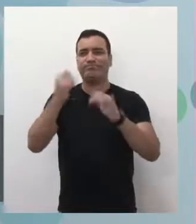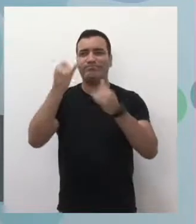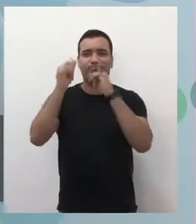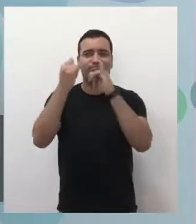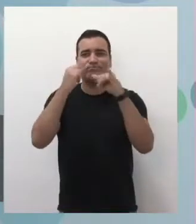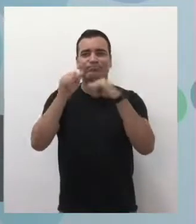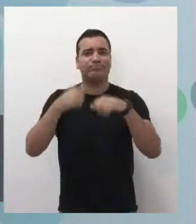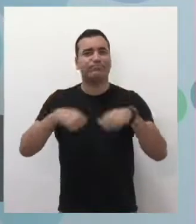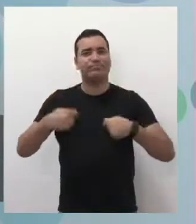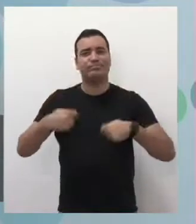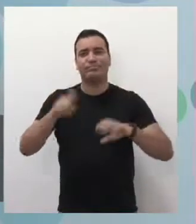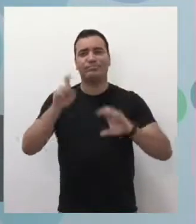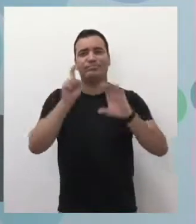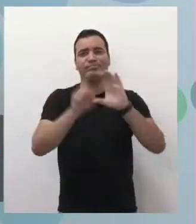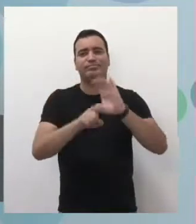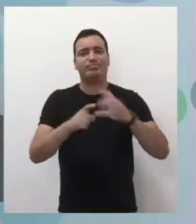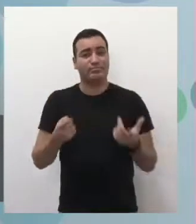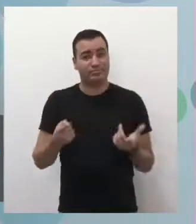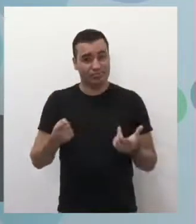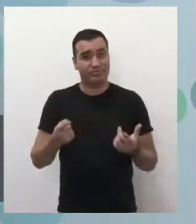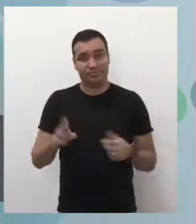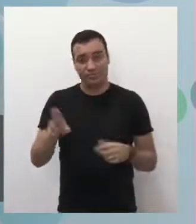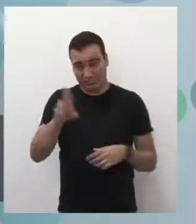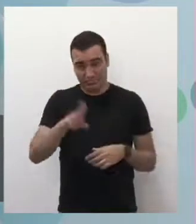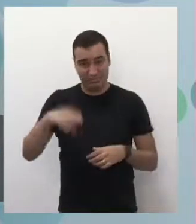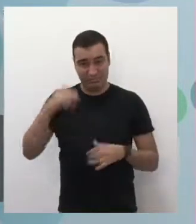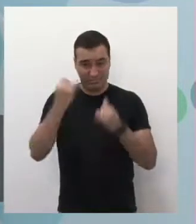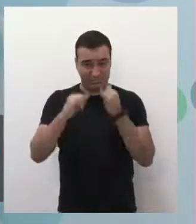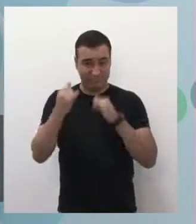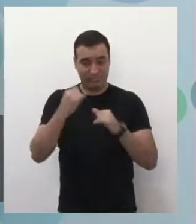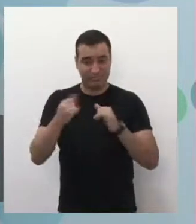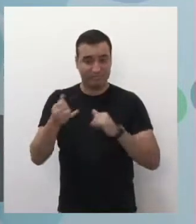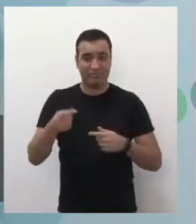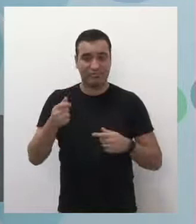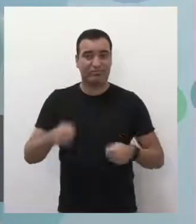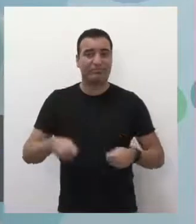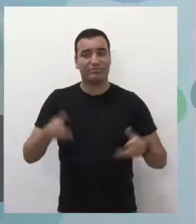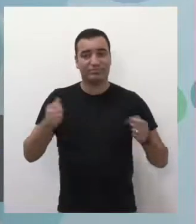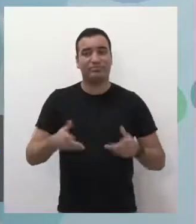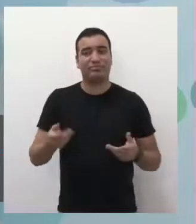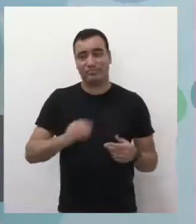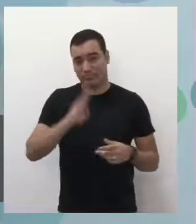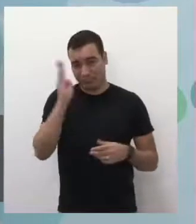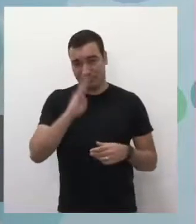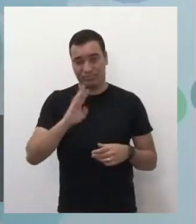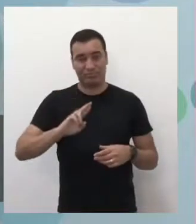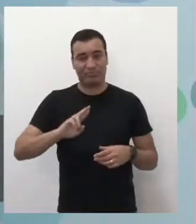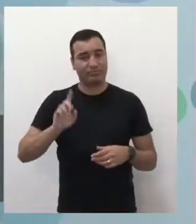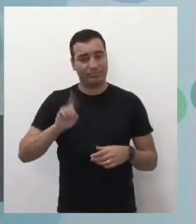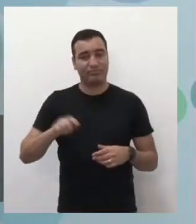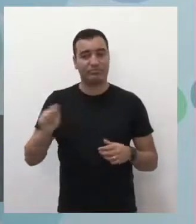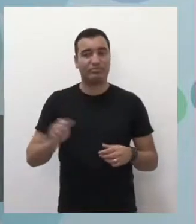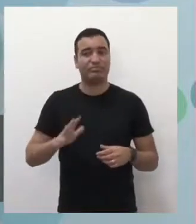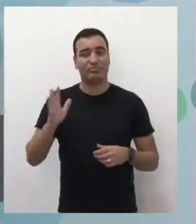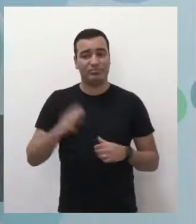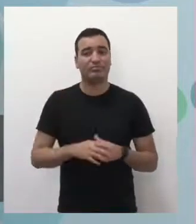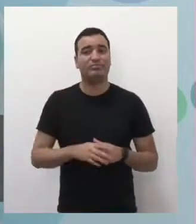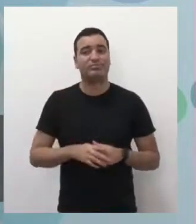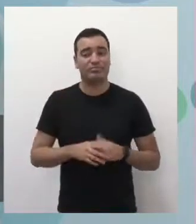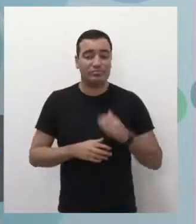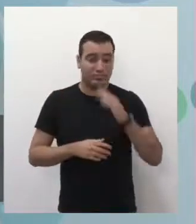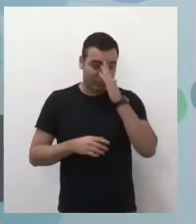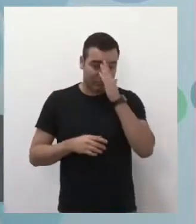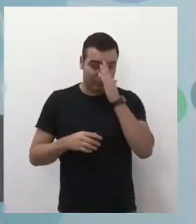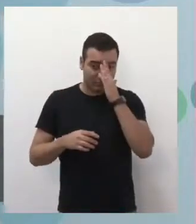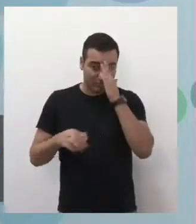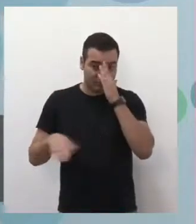E consumir eletricidade é gastar dinheiro. E no Brasil, repito, isso é caro. Né? As agências que têm aí reguladoras,